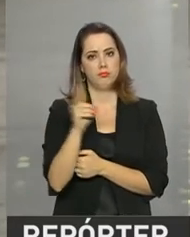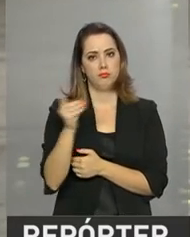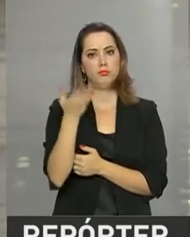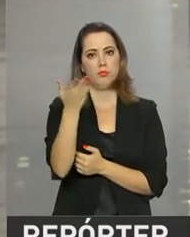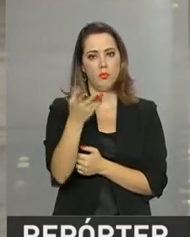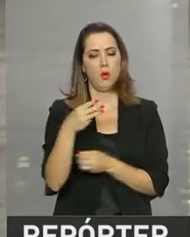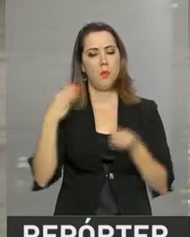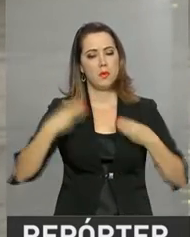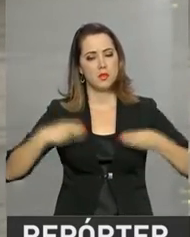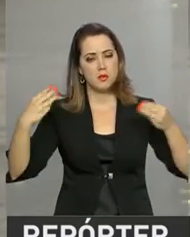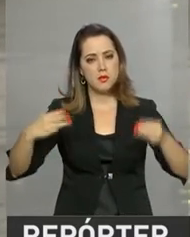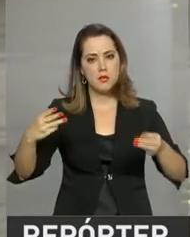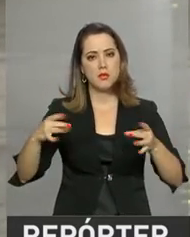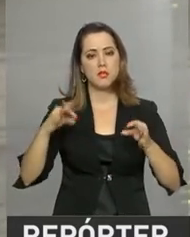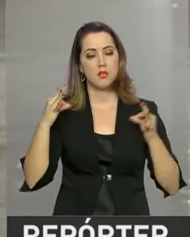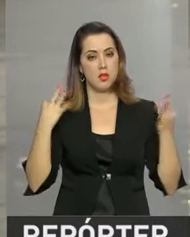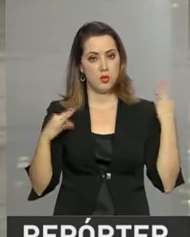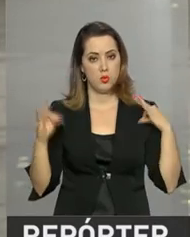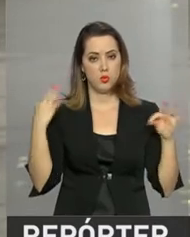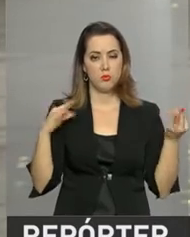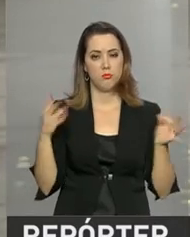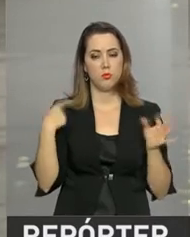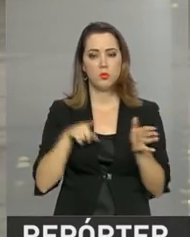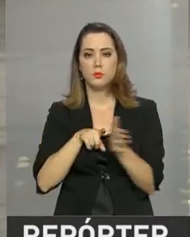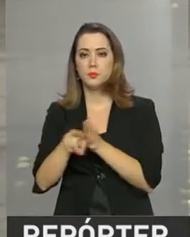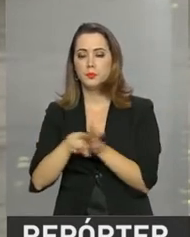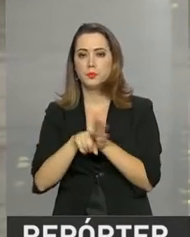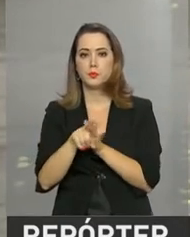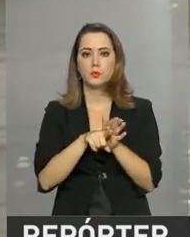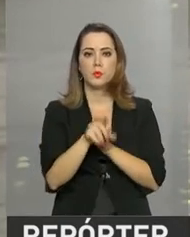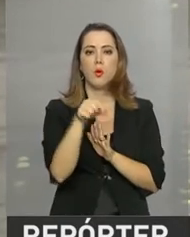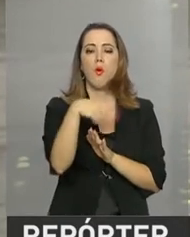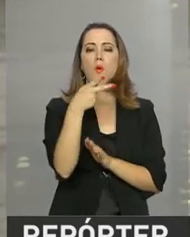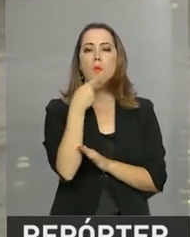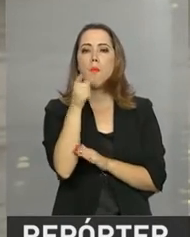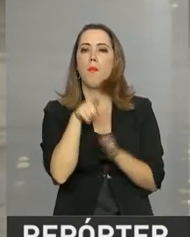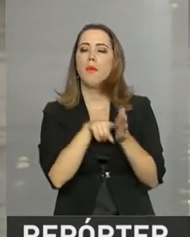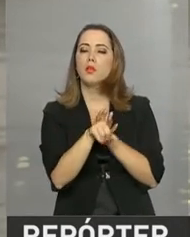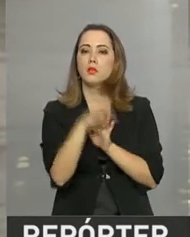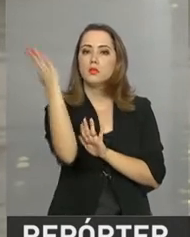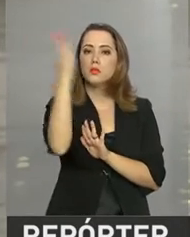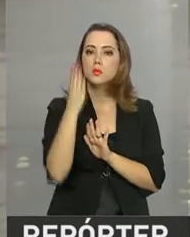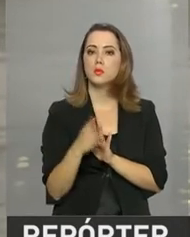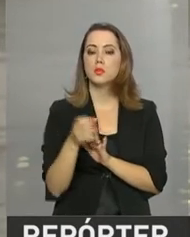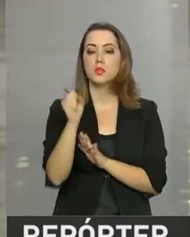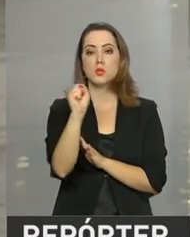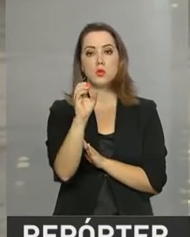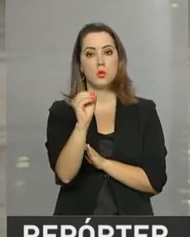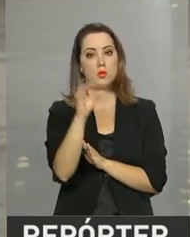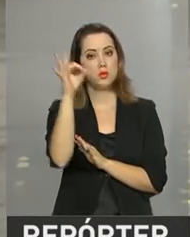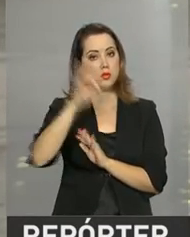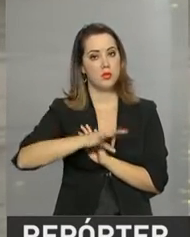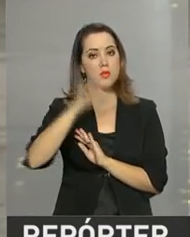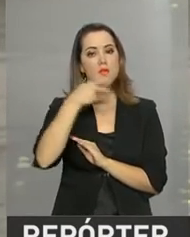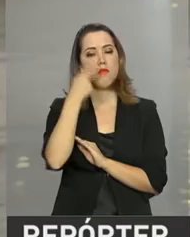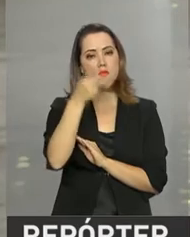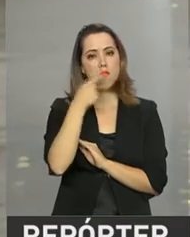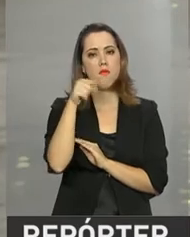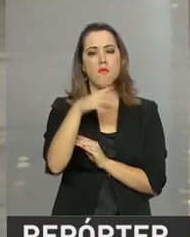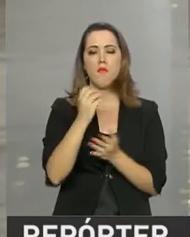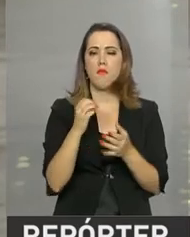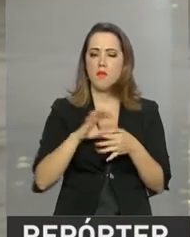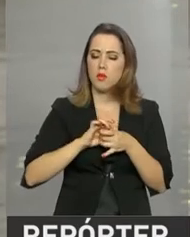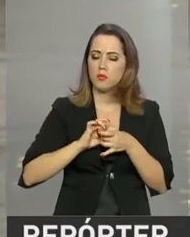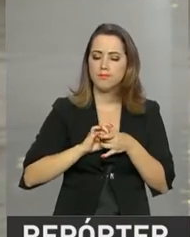que também realizou uma pesquisa com os visitantes estrangeiros sobre o brasil e mais de 80% deles disse que a liberação do